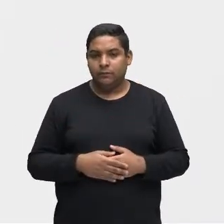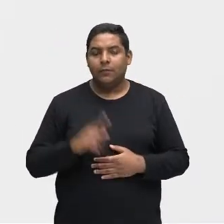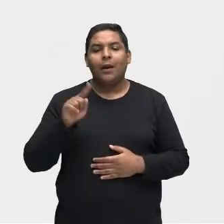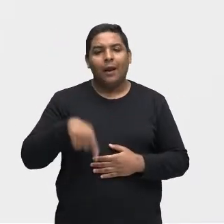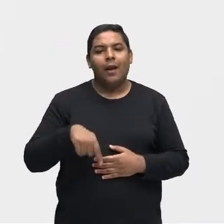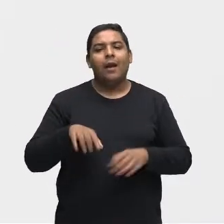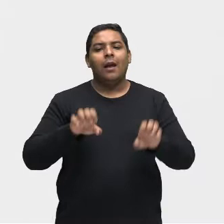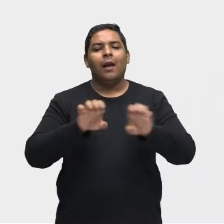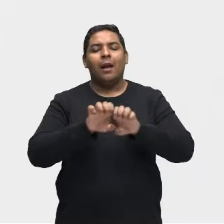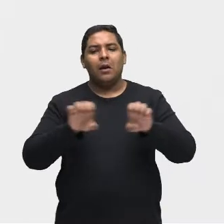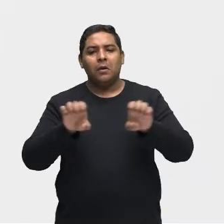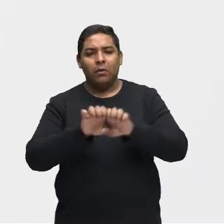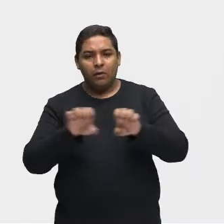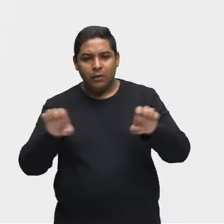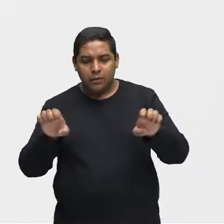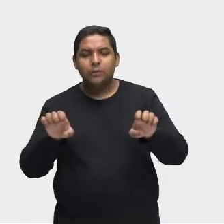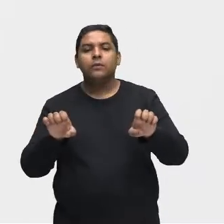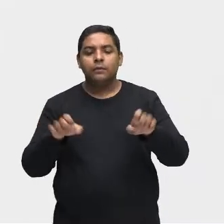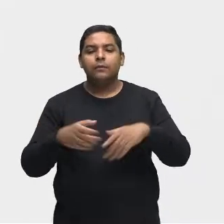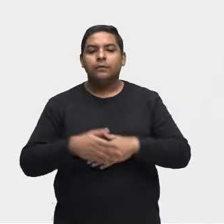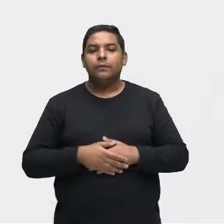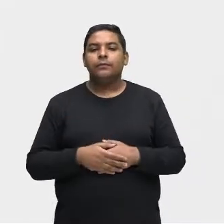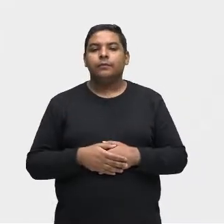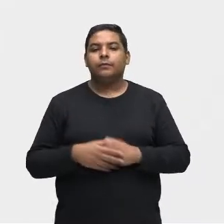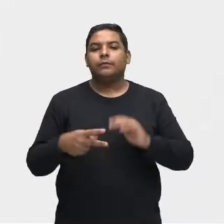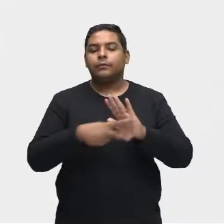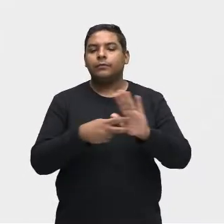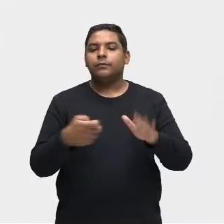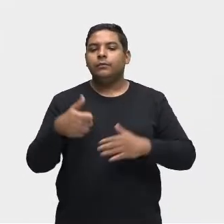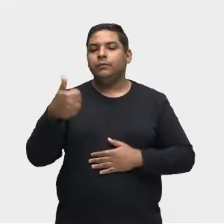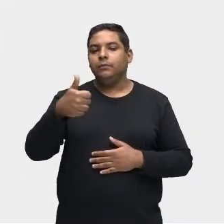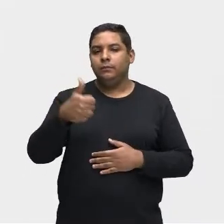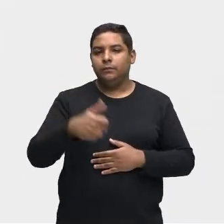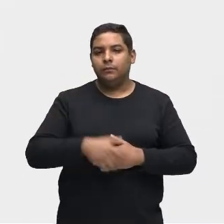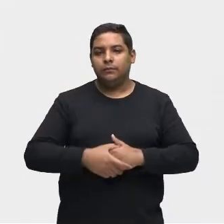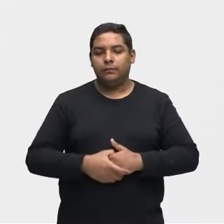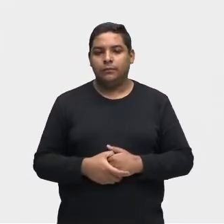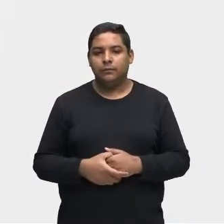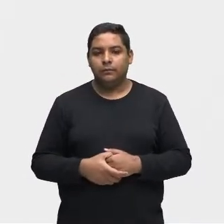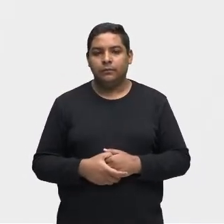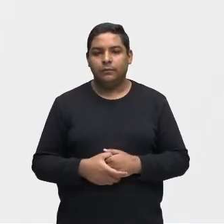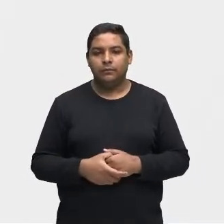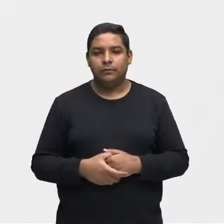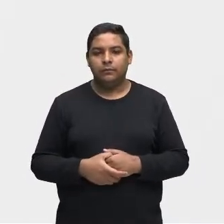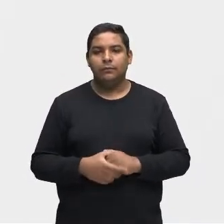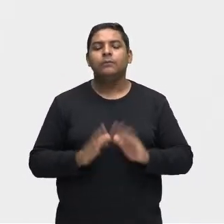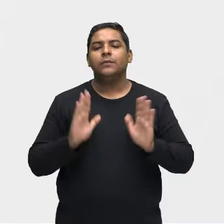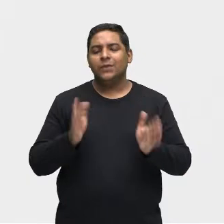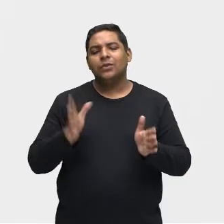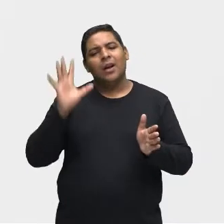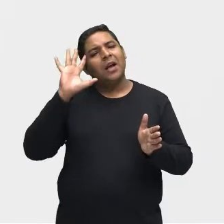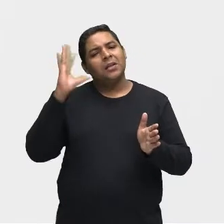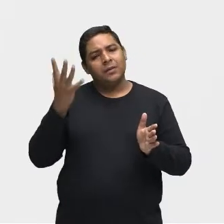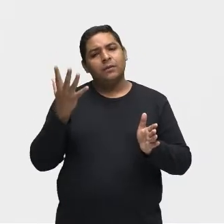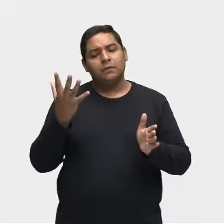equação de grau 1. Ok? Então, vamos ver. Resolvendo essa pequena